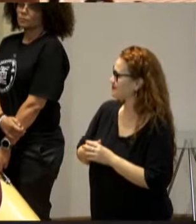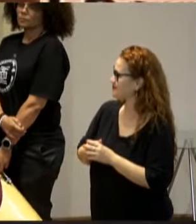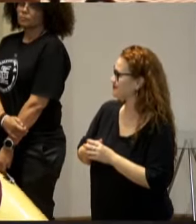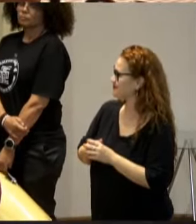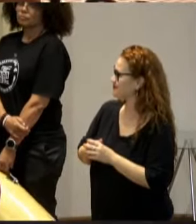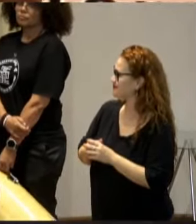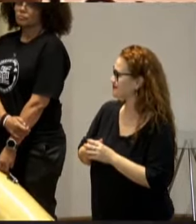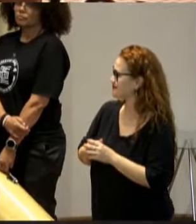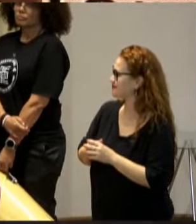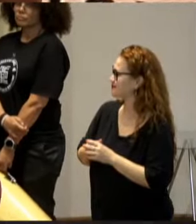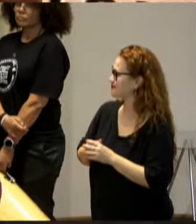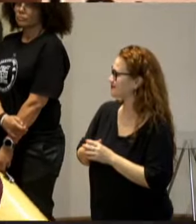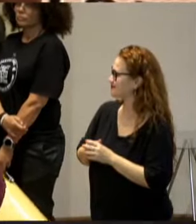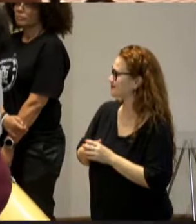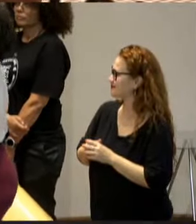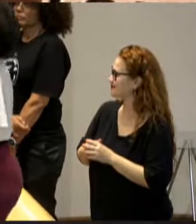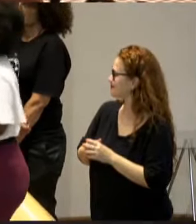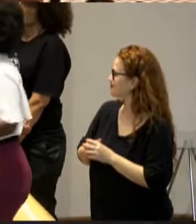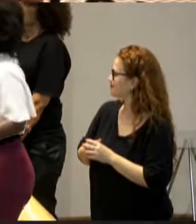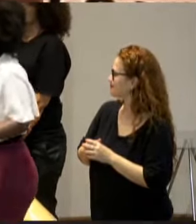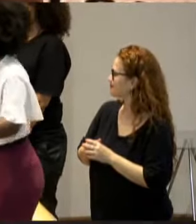Agora, Simone na fala.